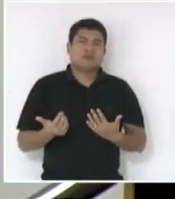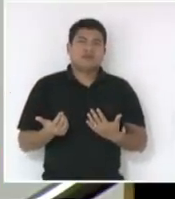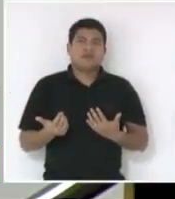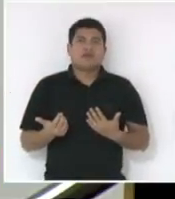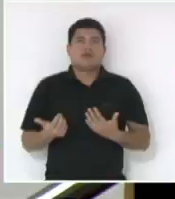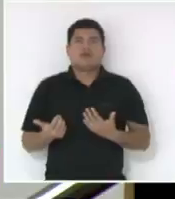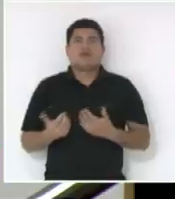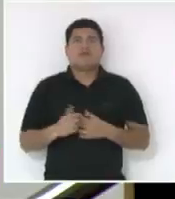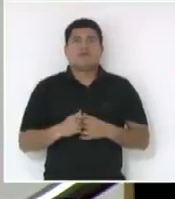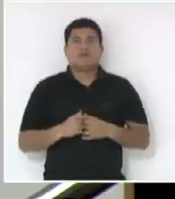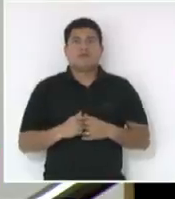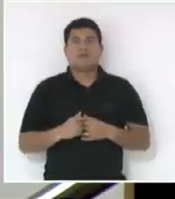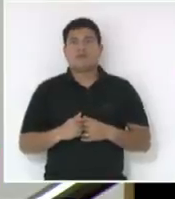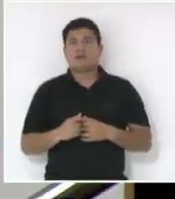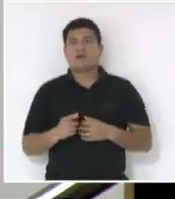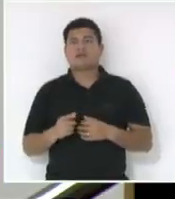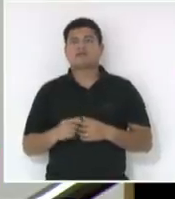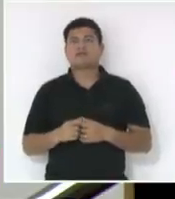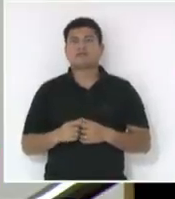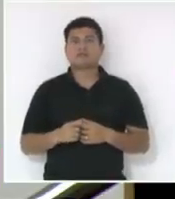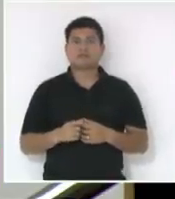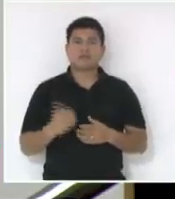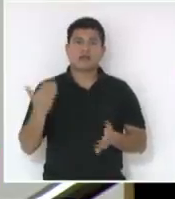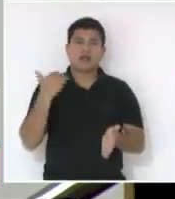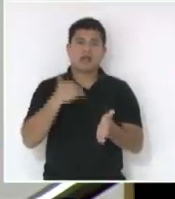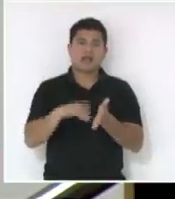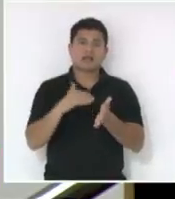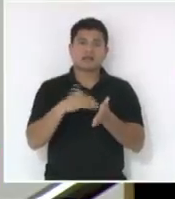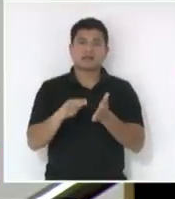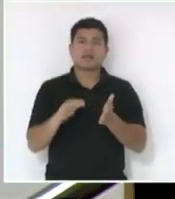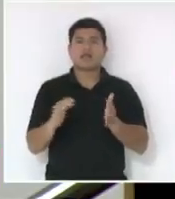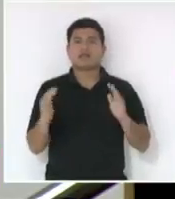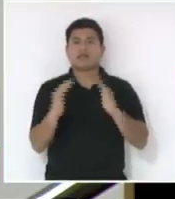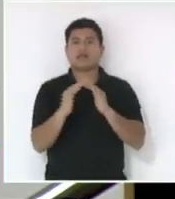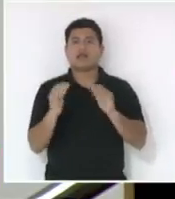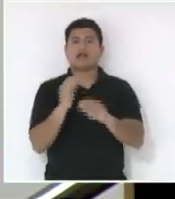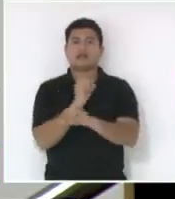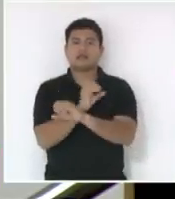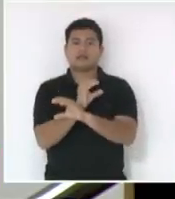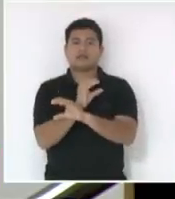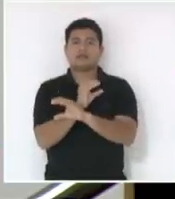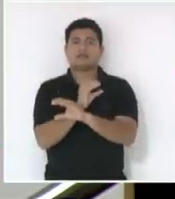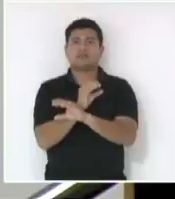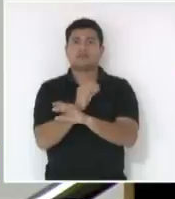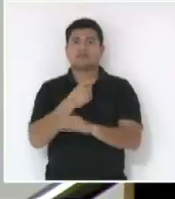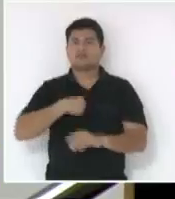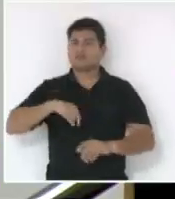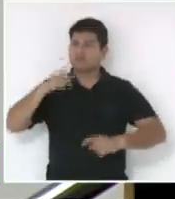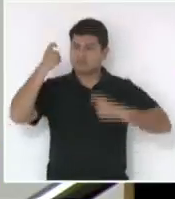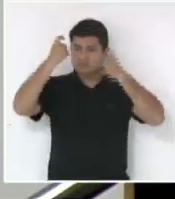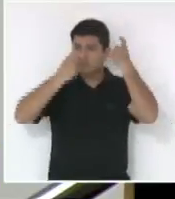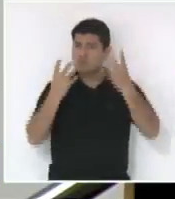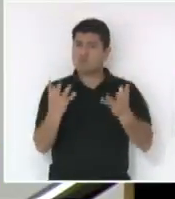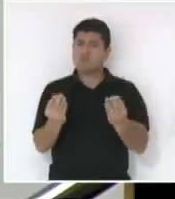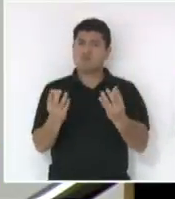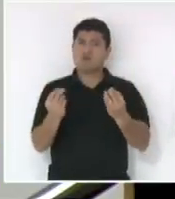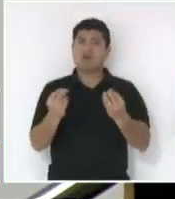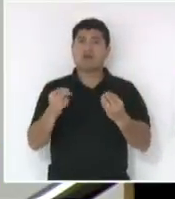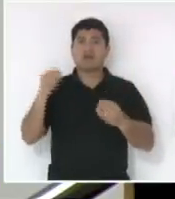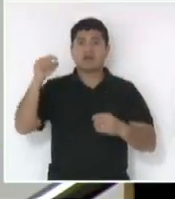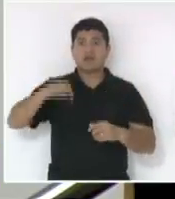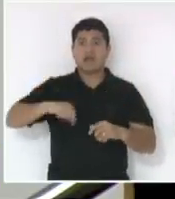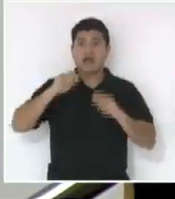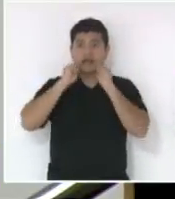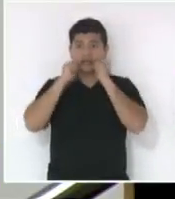para o secretário da Casa Civil, nos deixou muito preocupados. E acho que essa casa tem que se